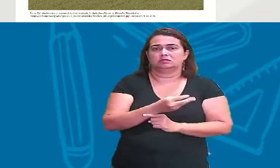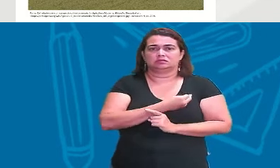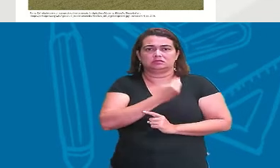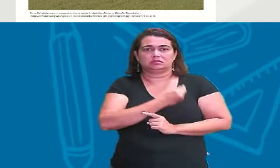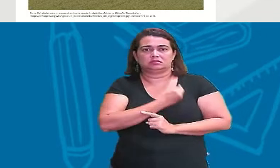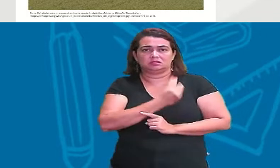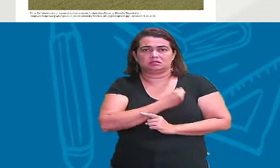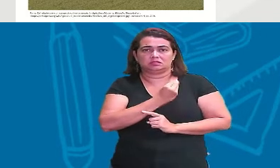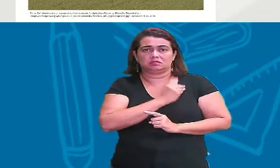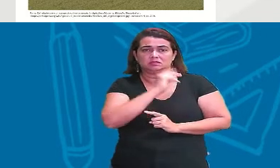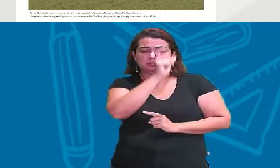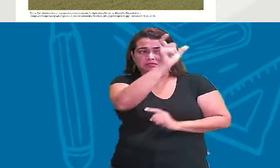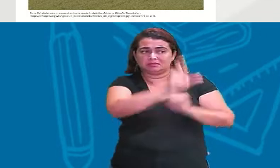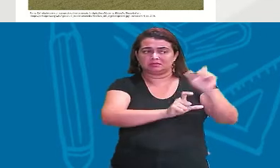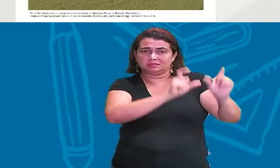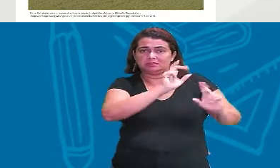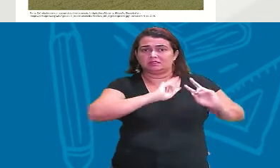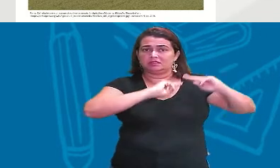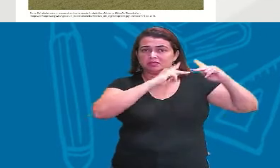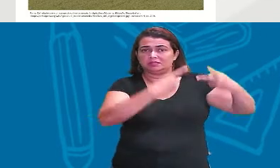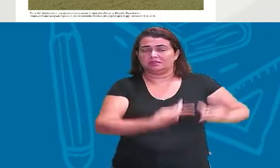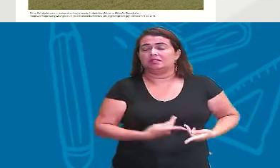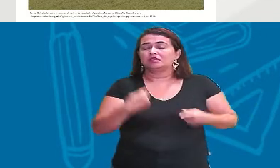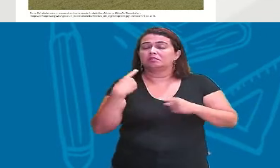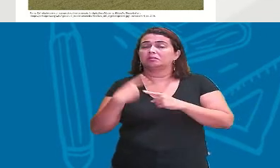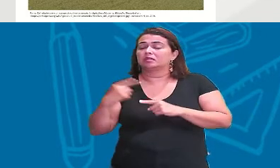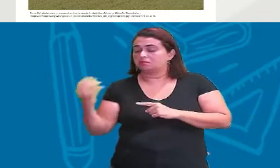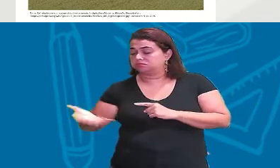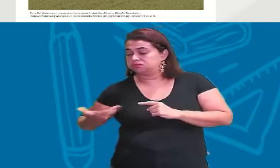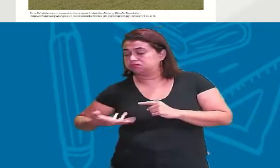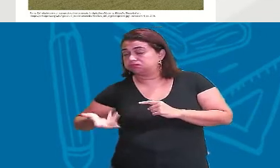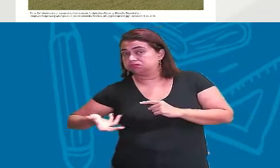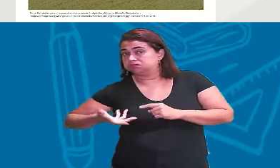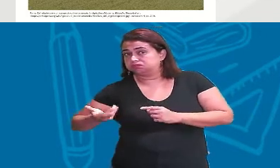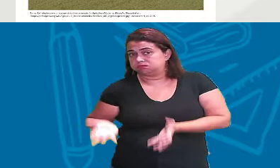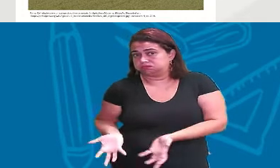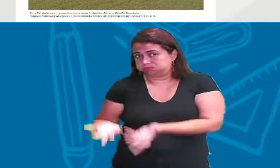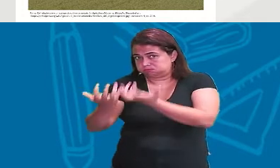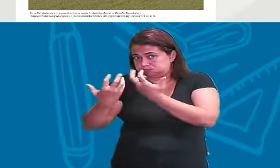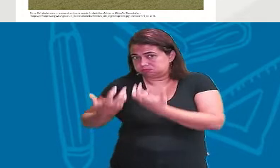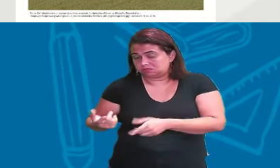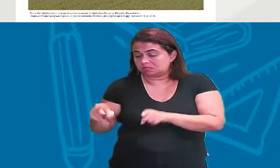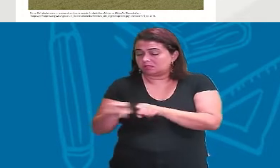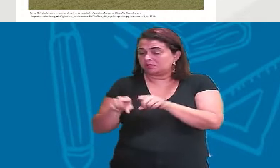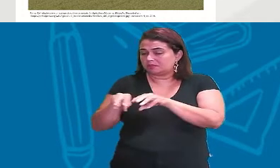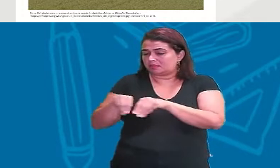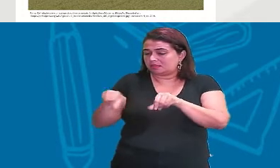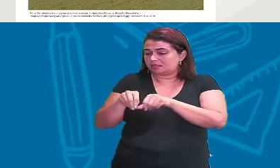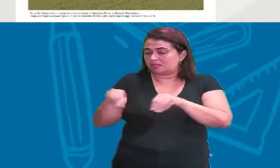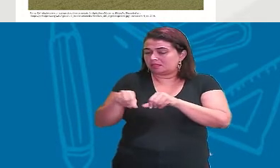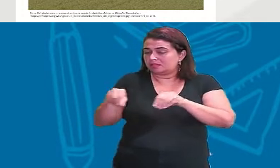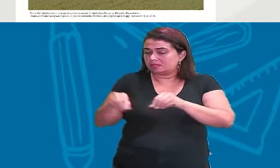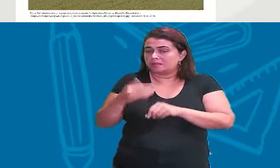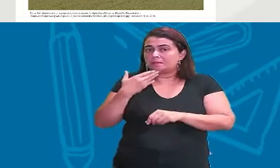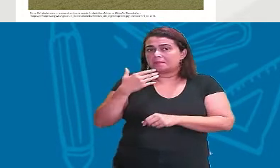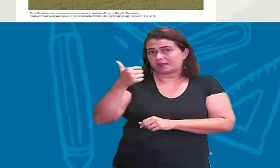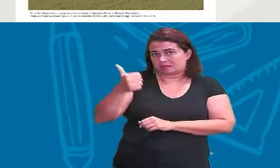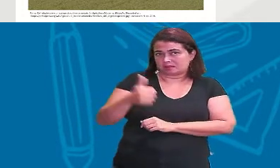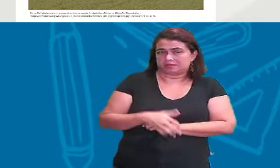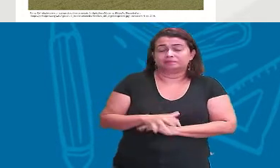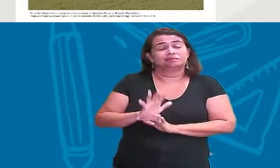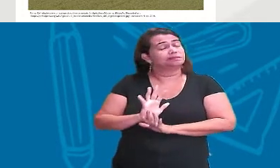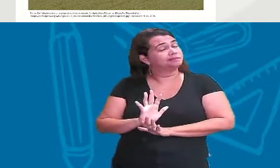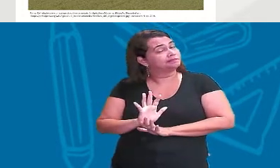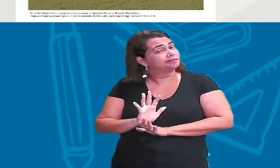tá? Porque vai tornar a produção mais rápida, certo? Tanto para a terra também, tá certo? Mas